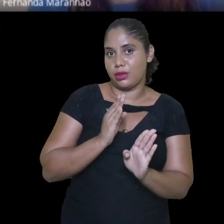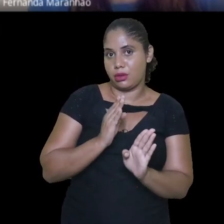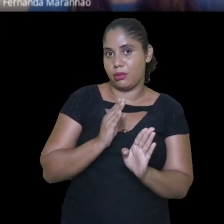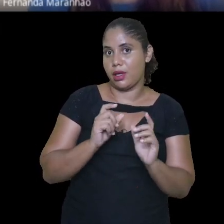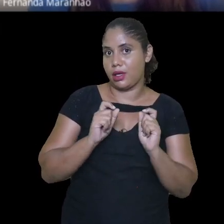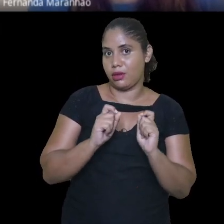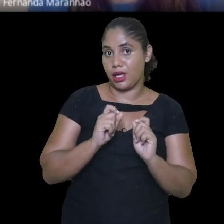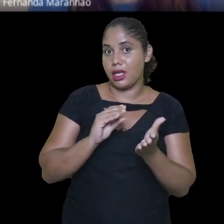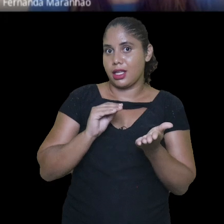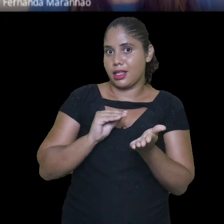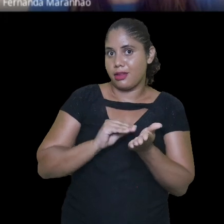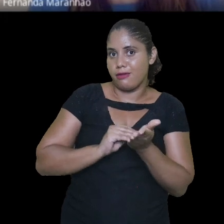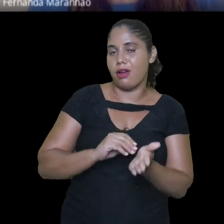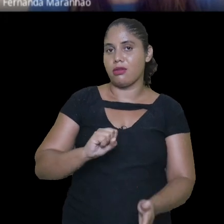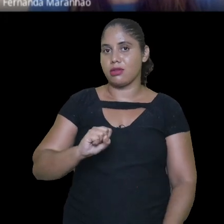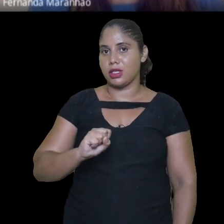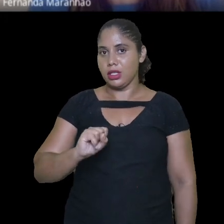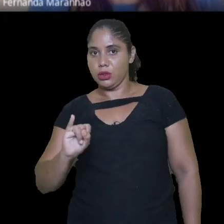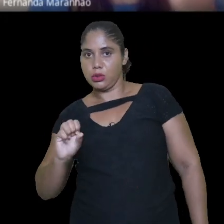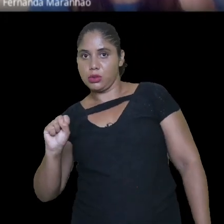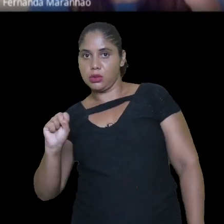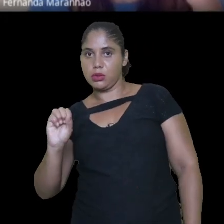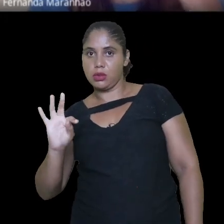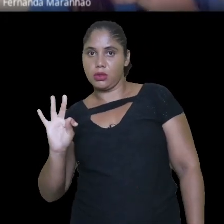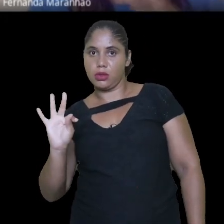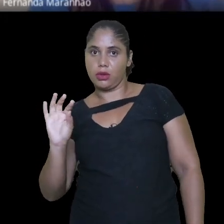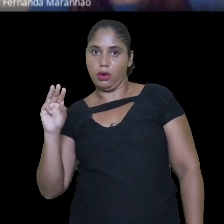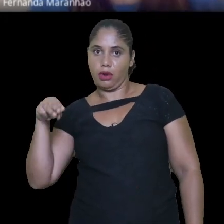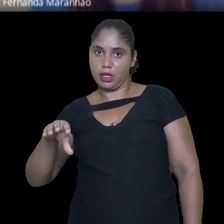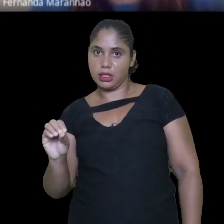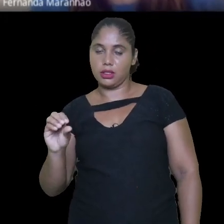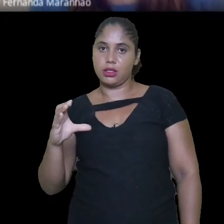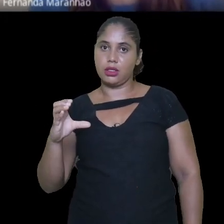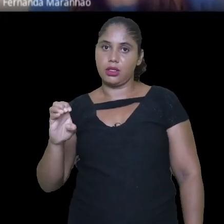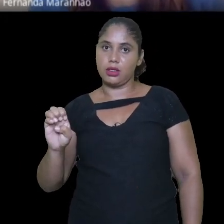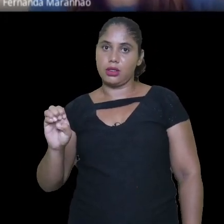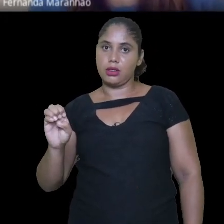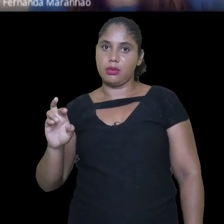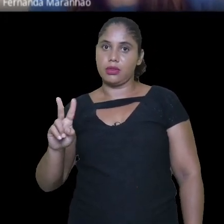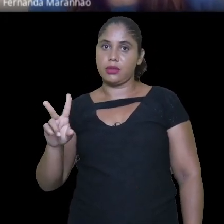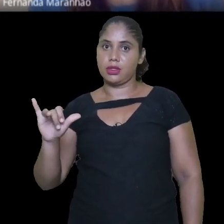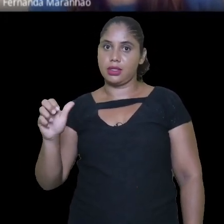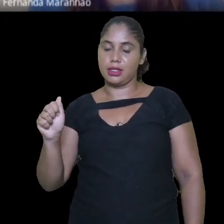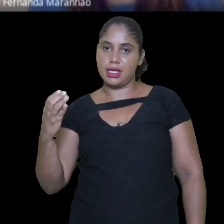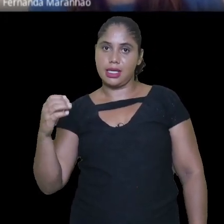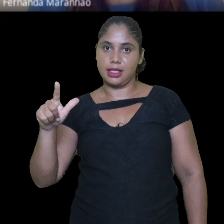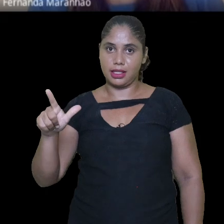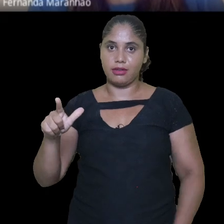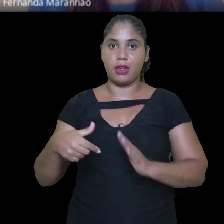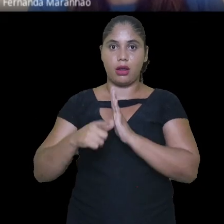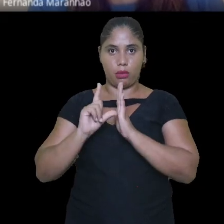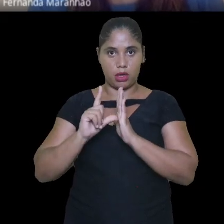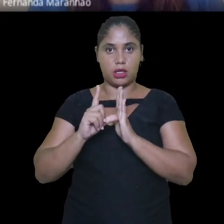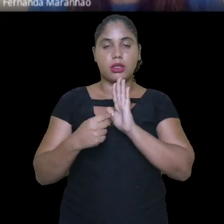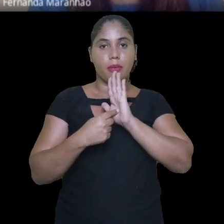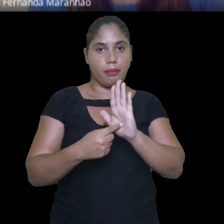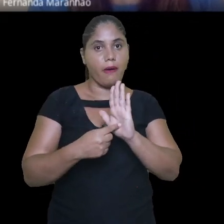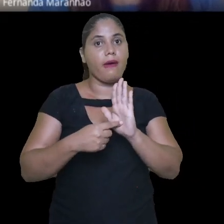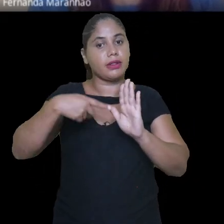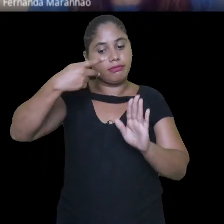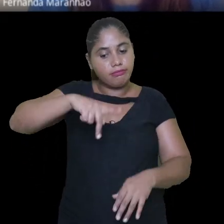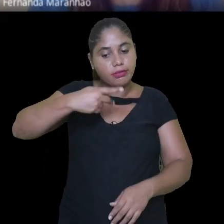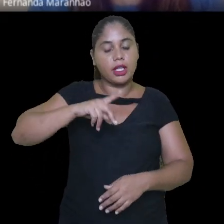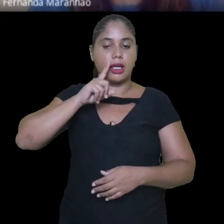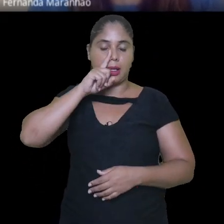colo, aproximadamente quinzenal, entre 14 e 24 semanas, para avaliar se esse colo está reduzindo